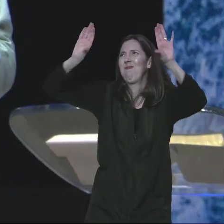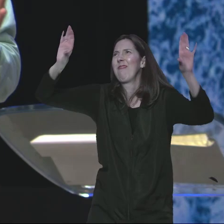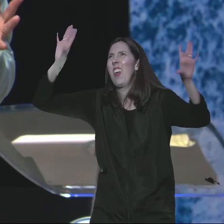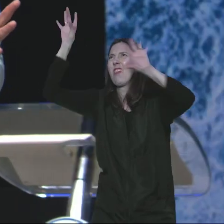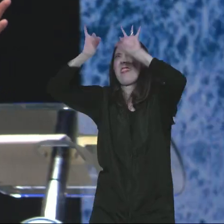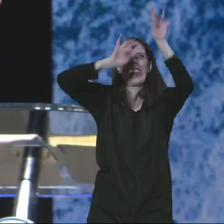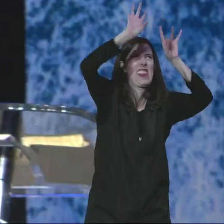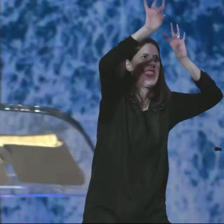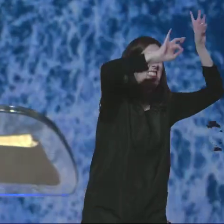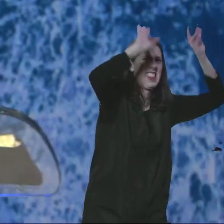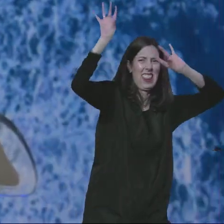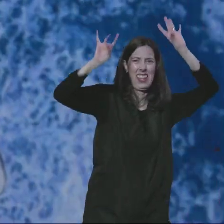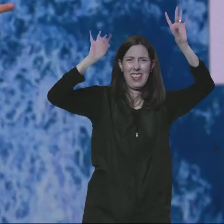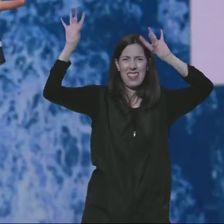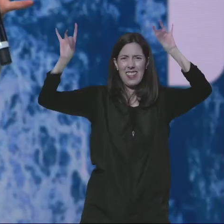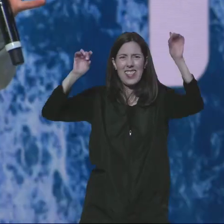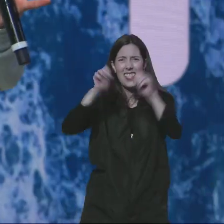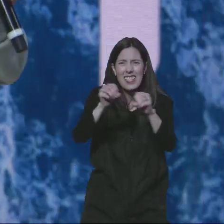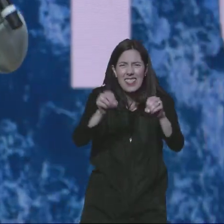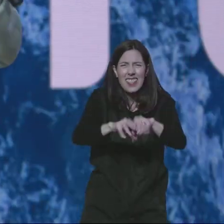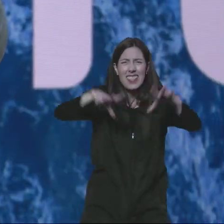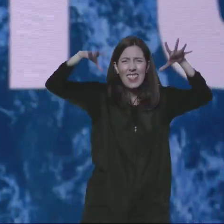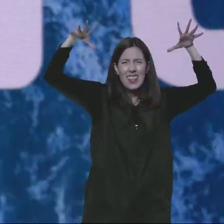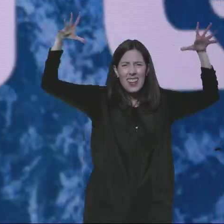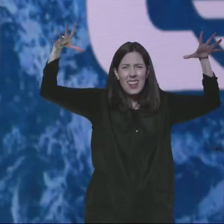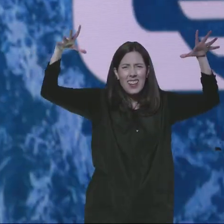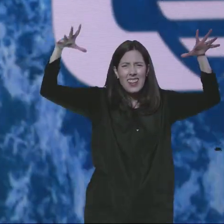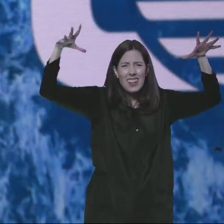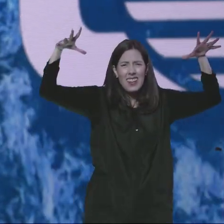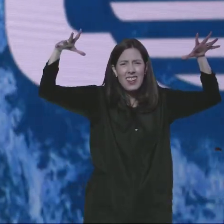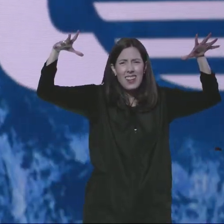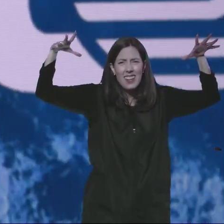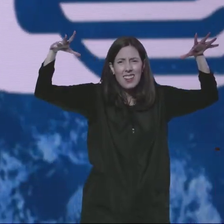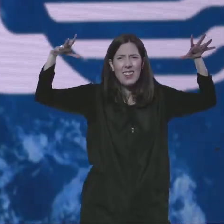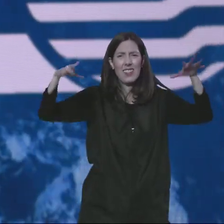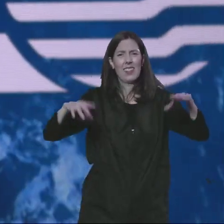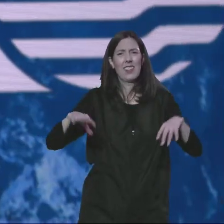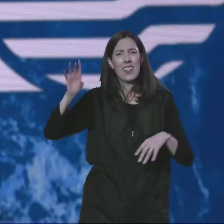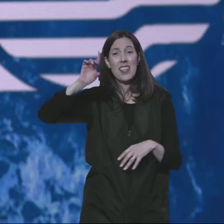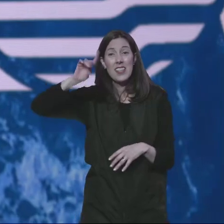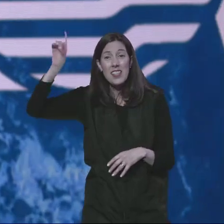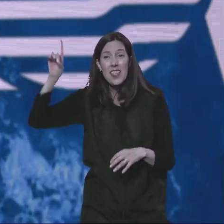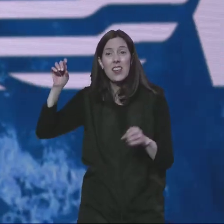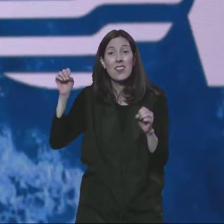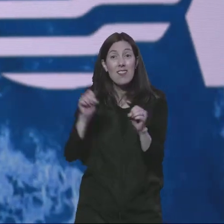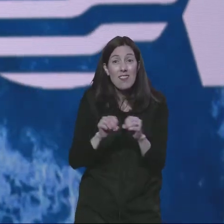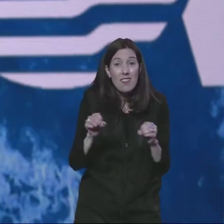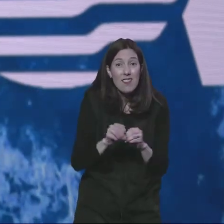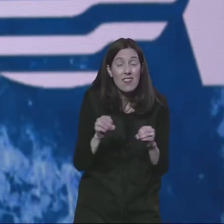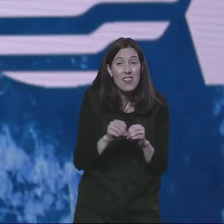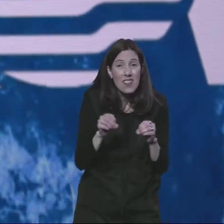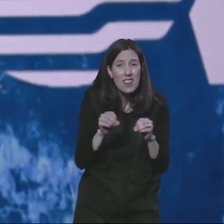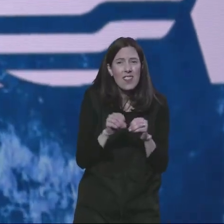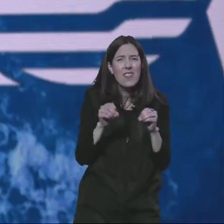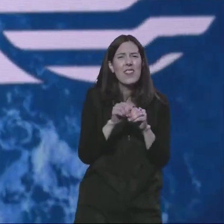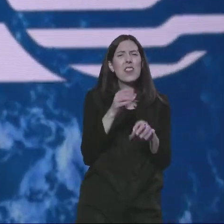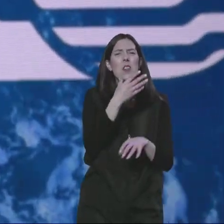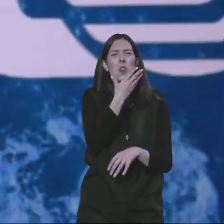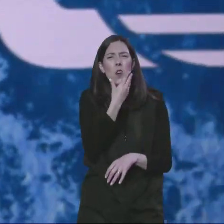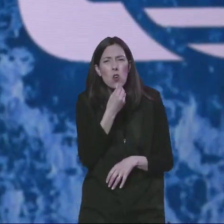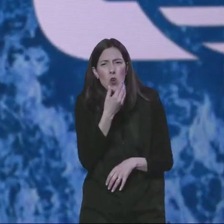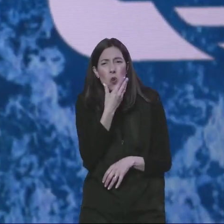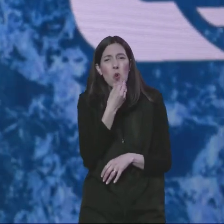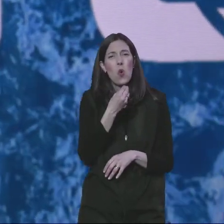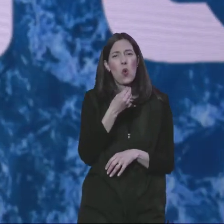galáxias, Ele se fez um homem como eu e você, e Ele começou a pregar